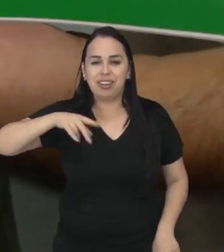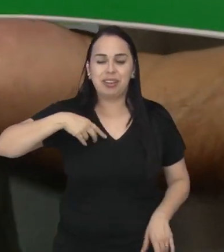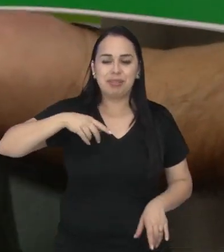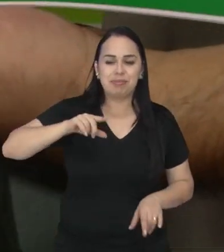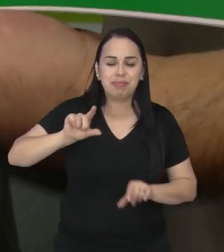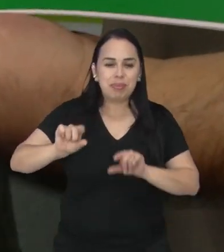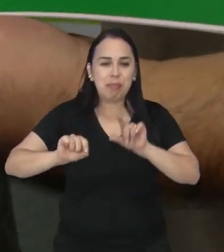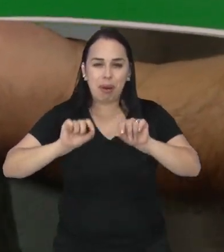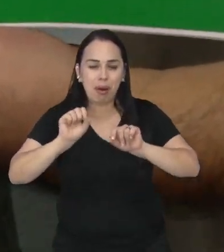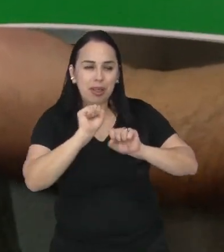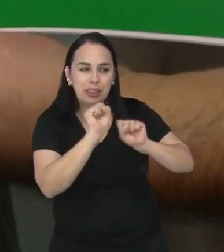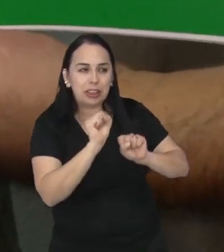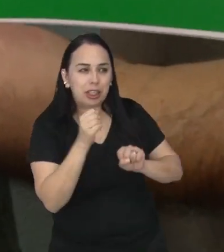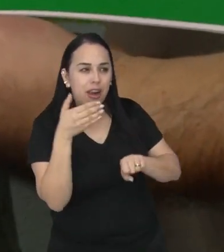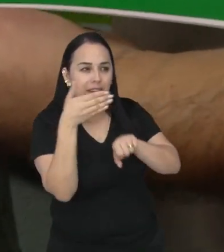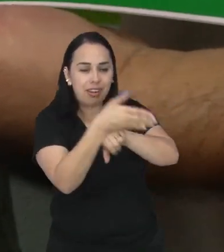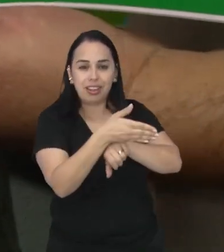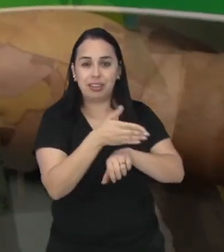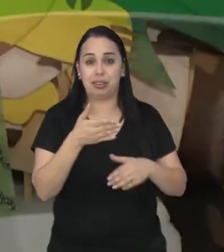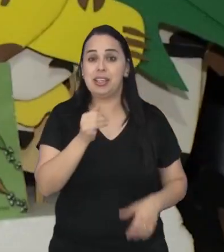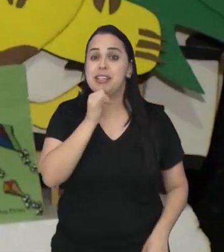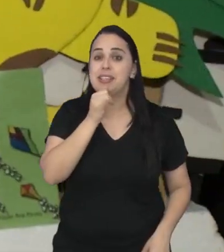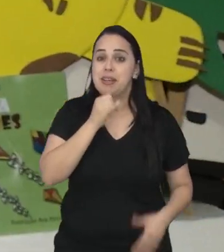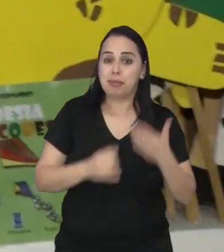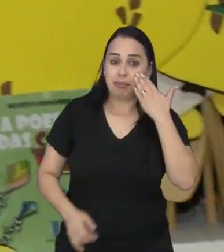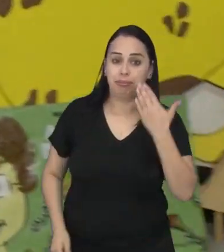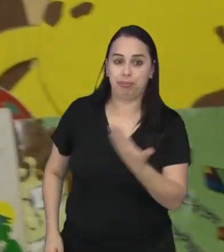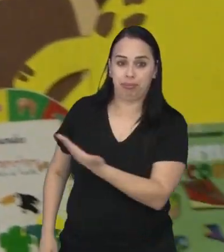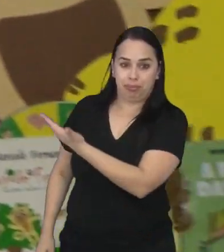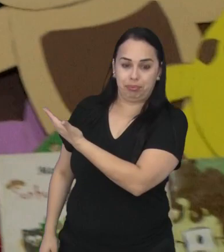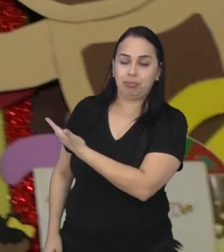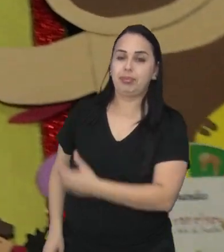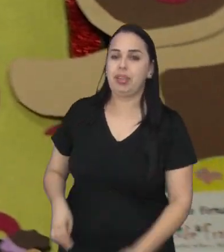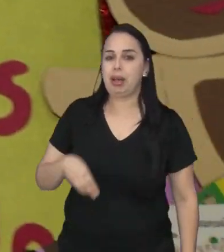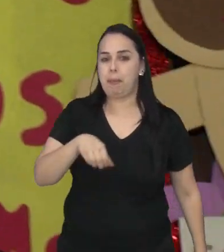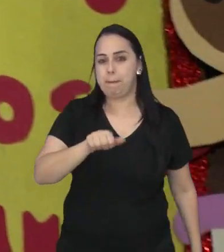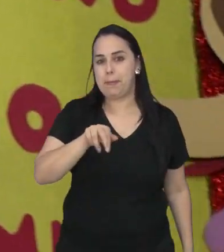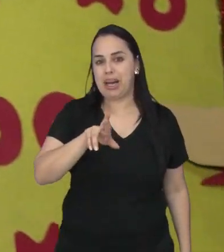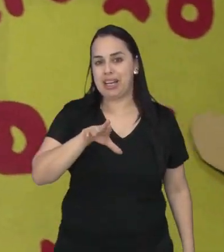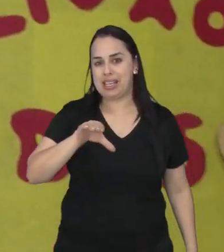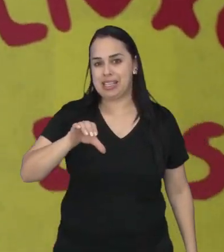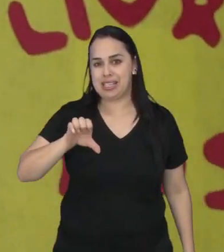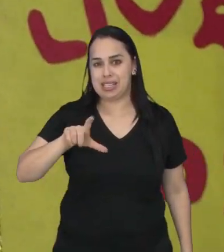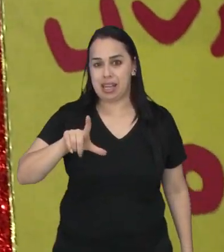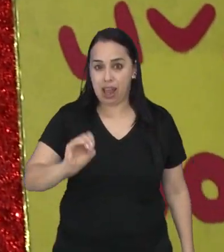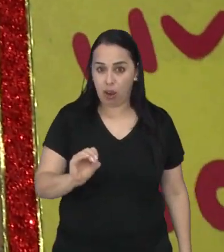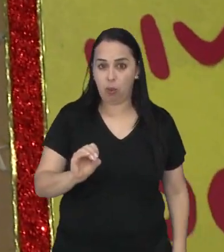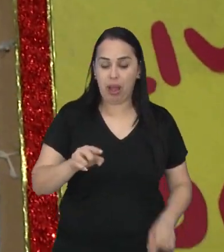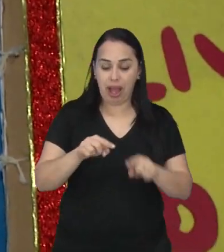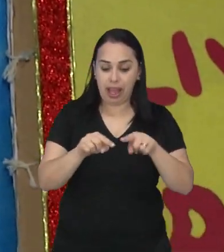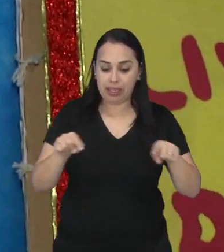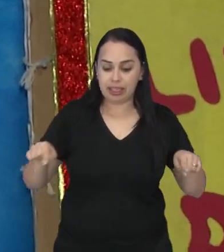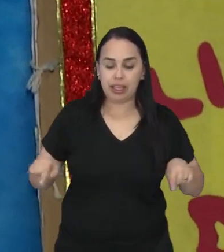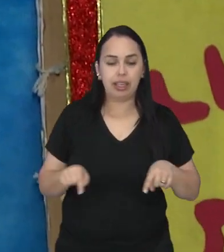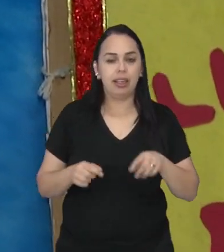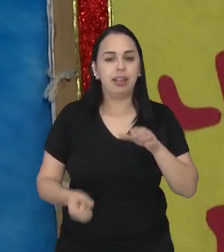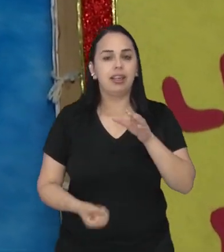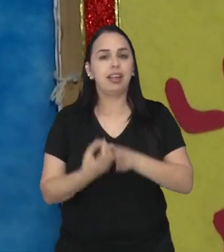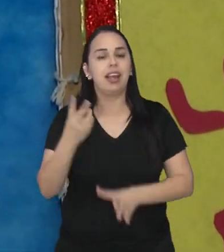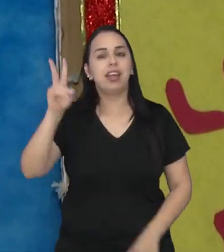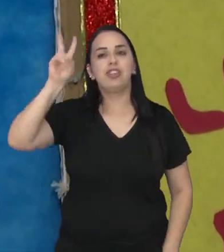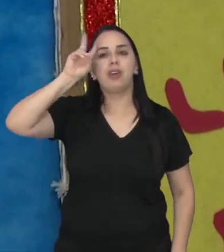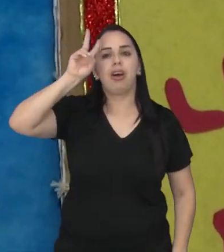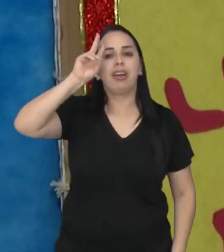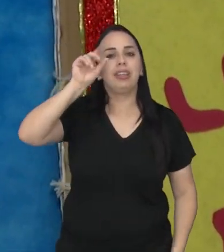podem estar mais perto do que a gente imagina. O Marcelo é escritor e é nesse espaço onde surgem algumas histórias